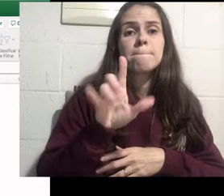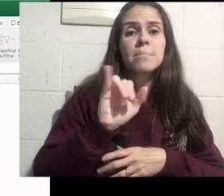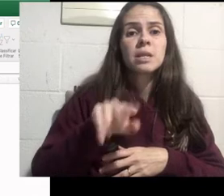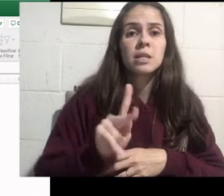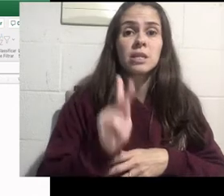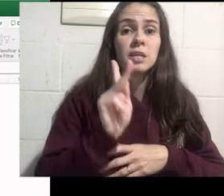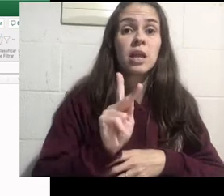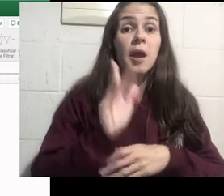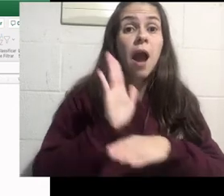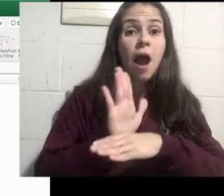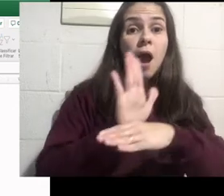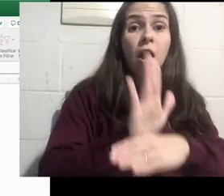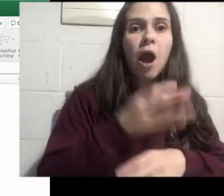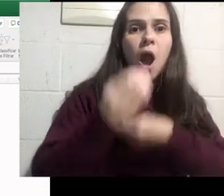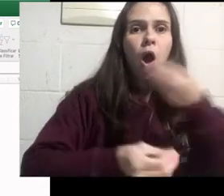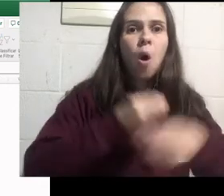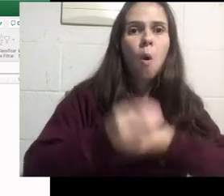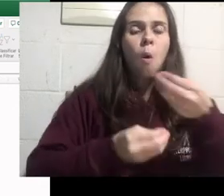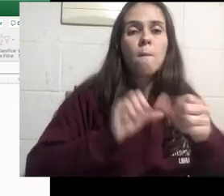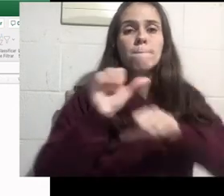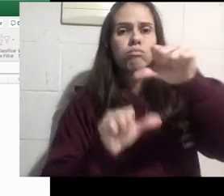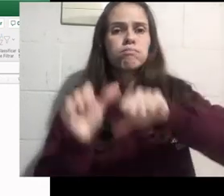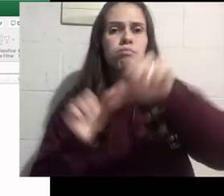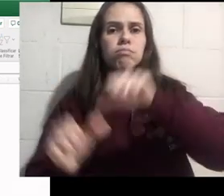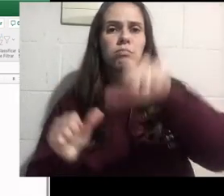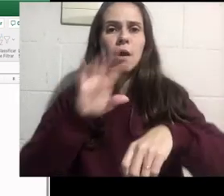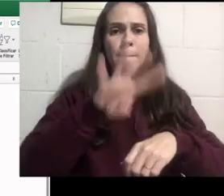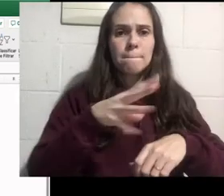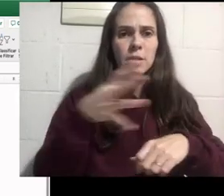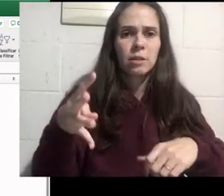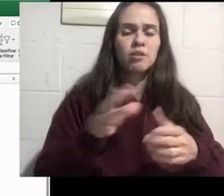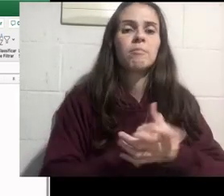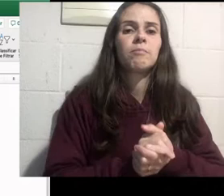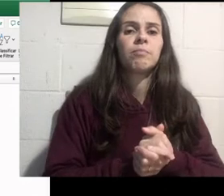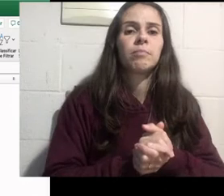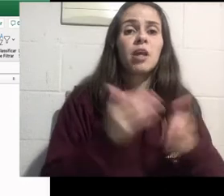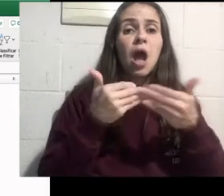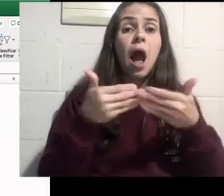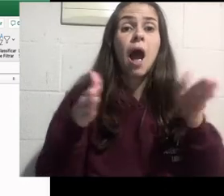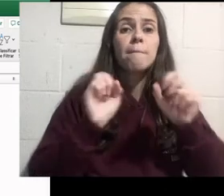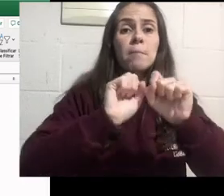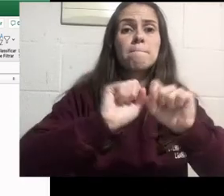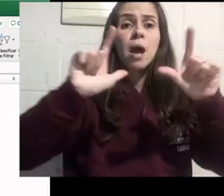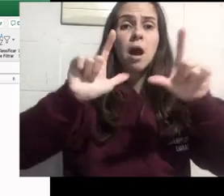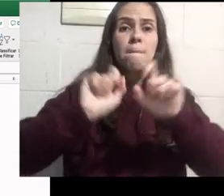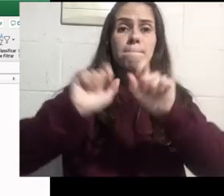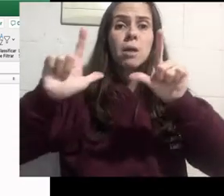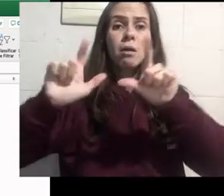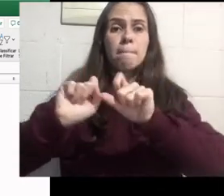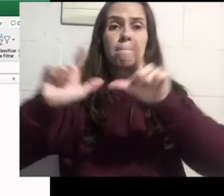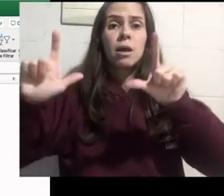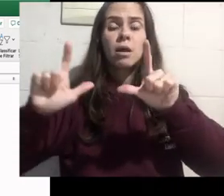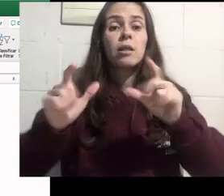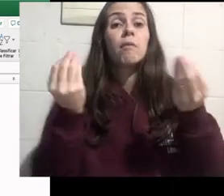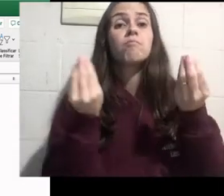para facilitar essa transição de vocês entre as planilhas. Então, eu vou clicar aqui e já me abre, então, esta